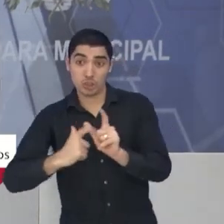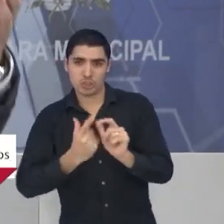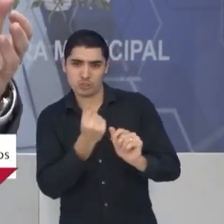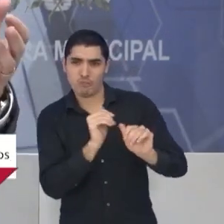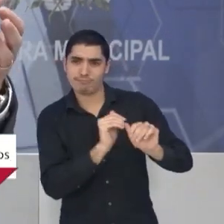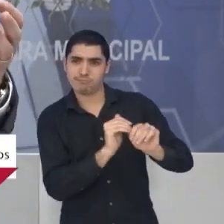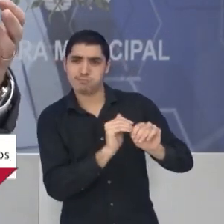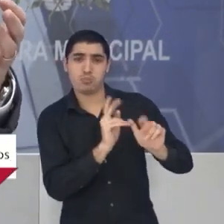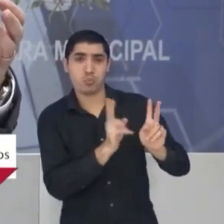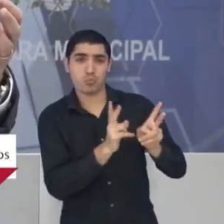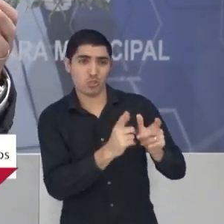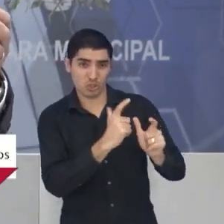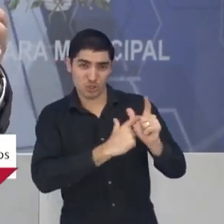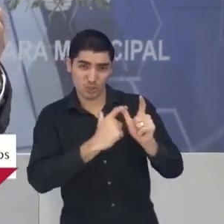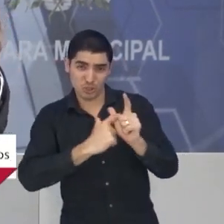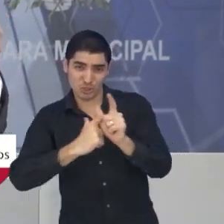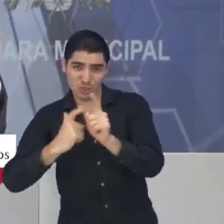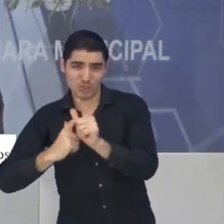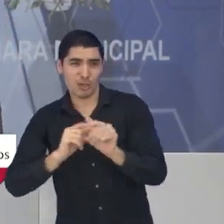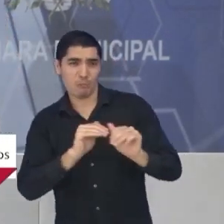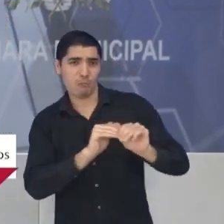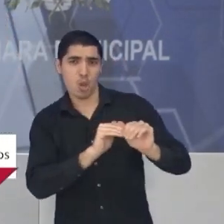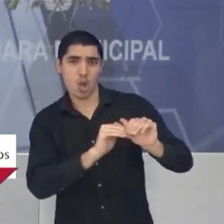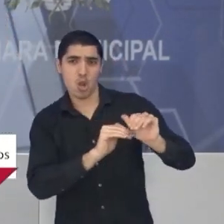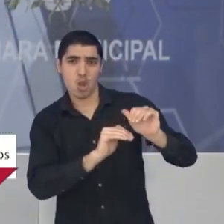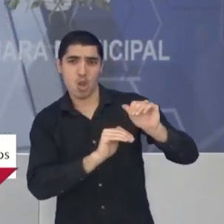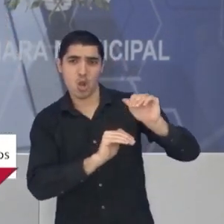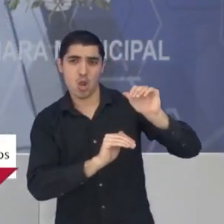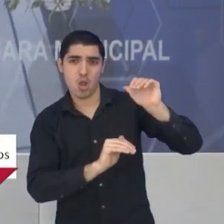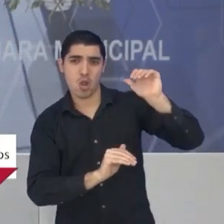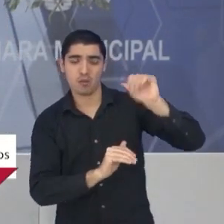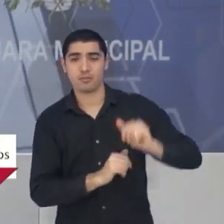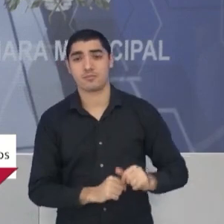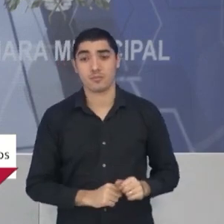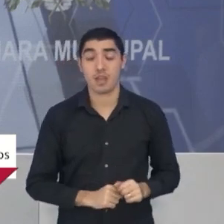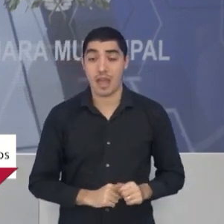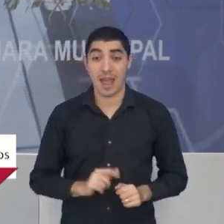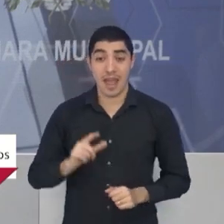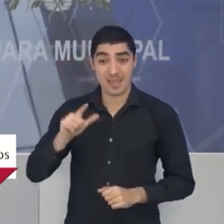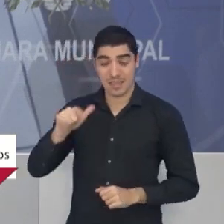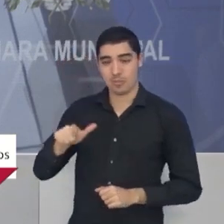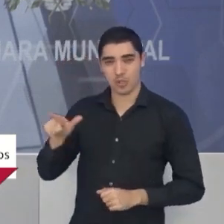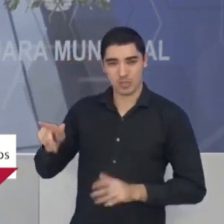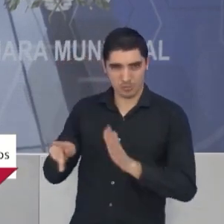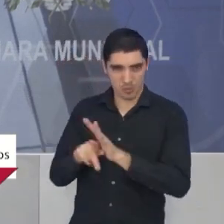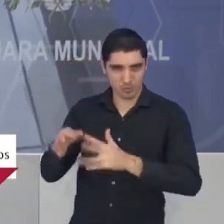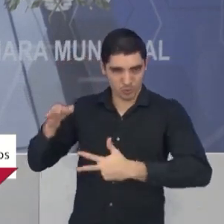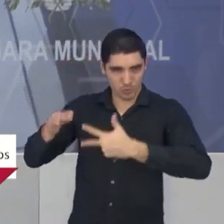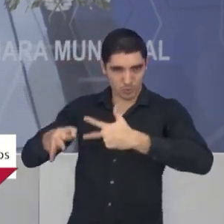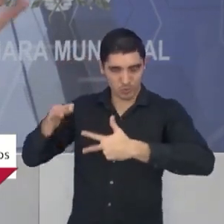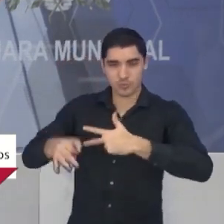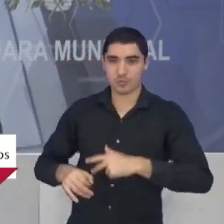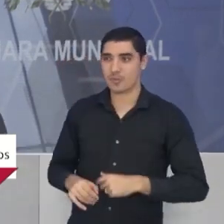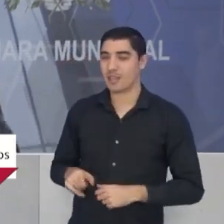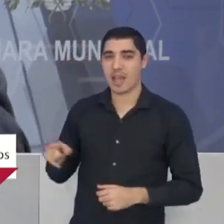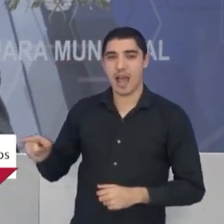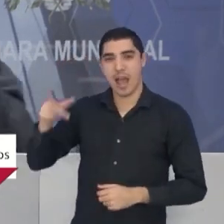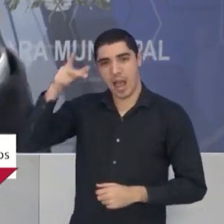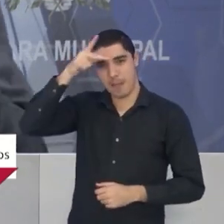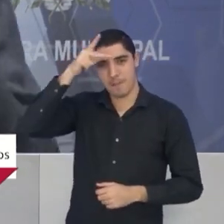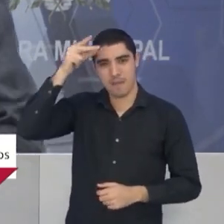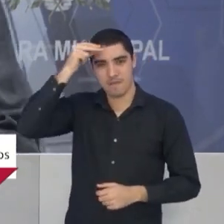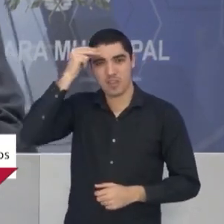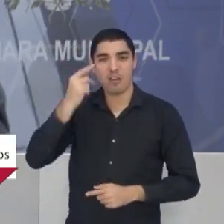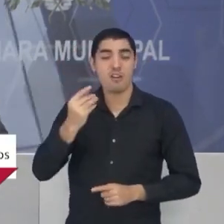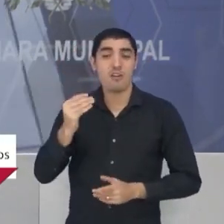por acaso a prefeitura manda pro poder judiciário faltando um mês para acabar o mandato Mas é por acaso